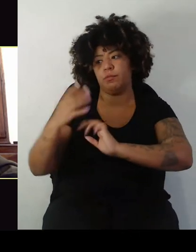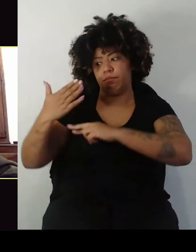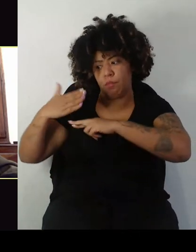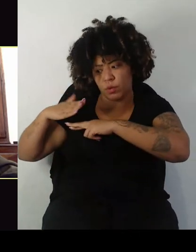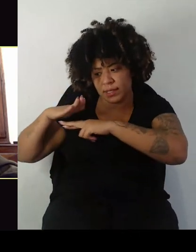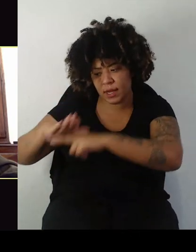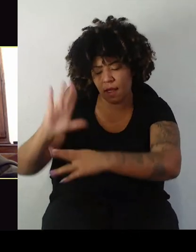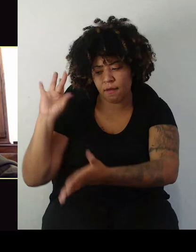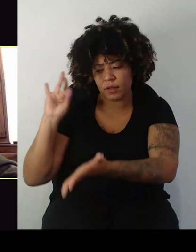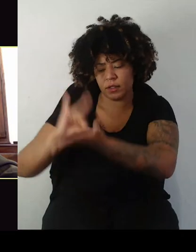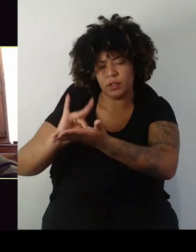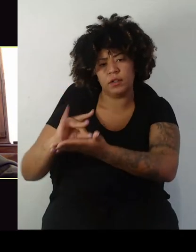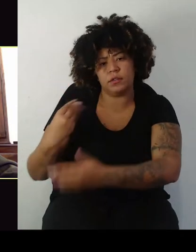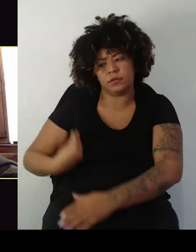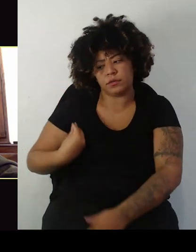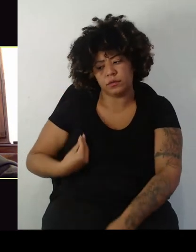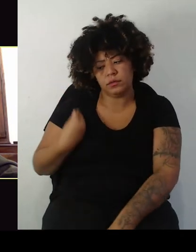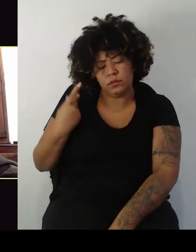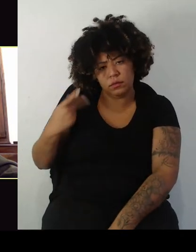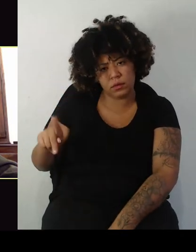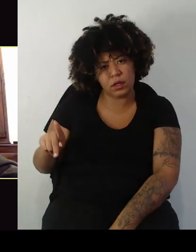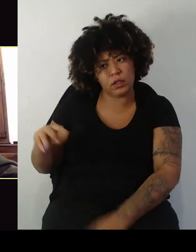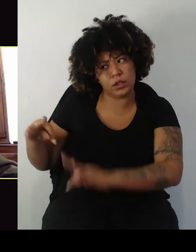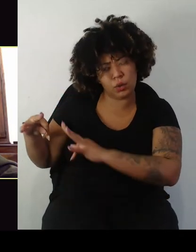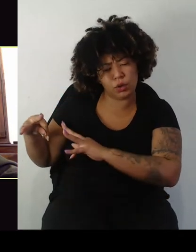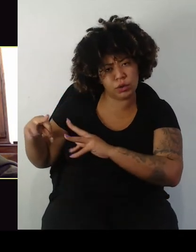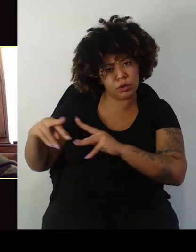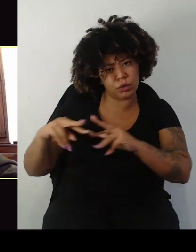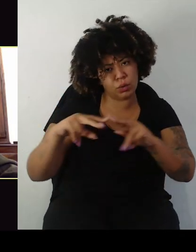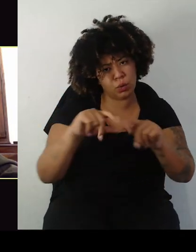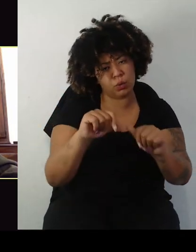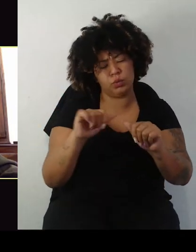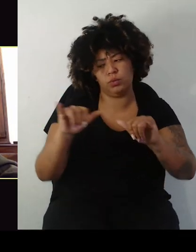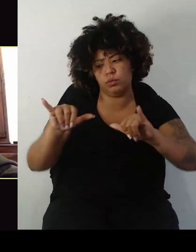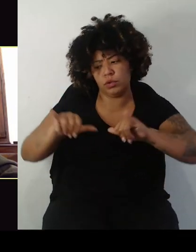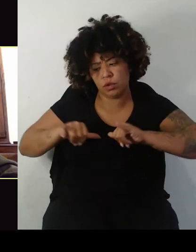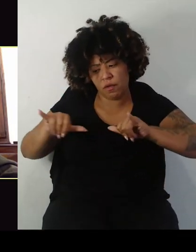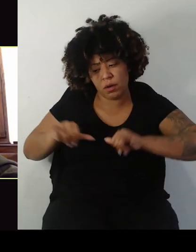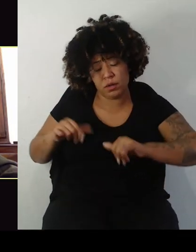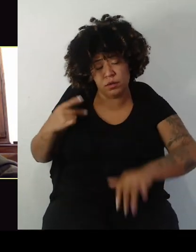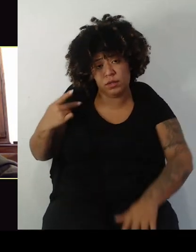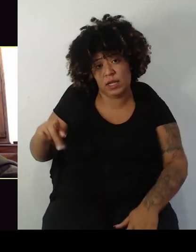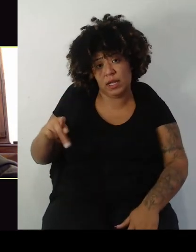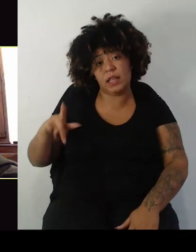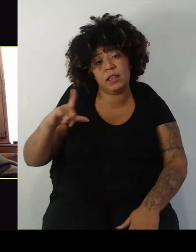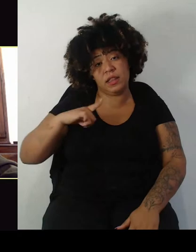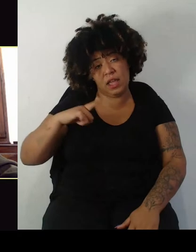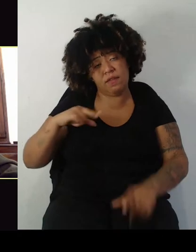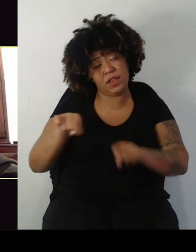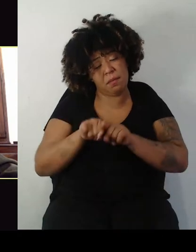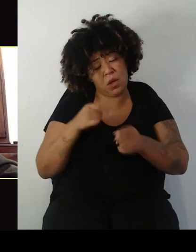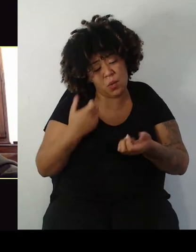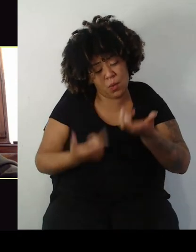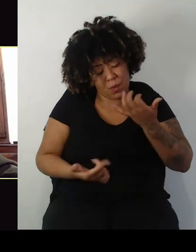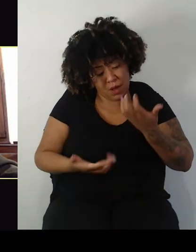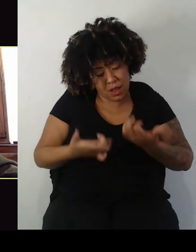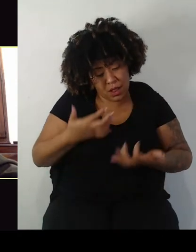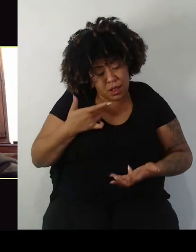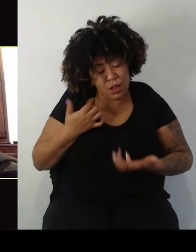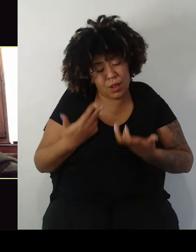junto de toda esse conceito do terrível havia um calor humano e Uma gentileza